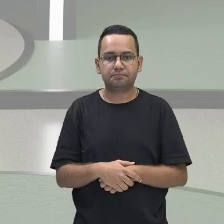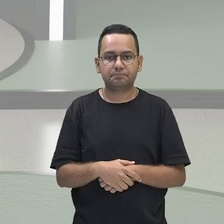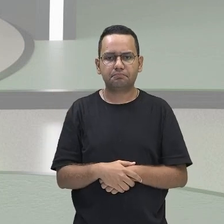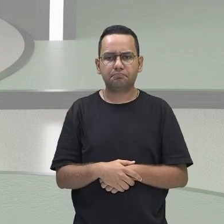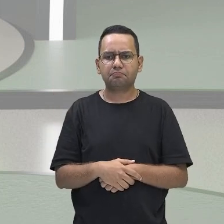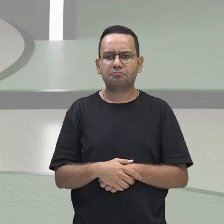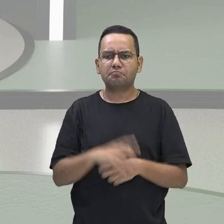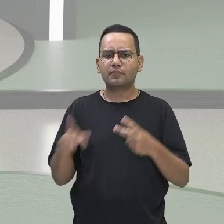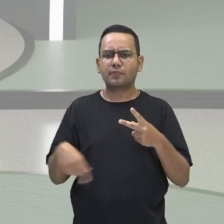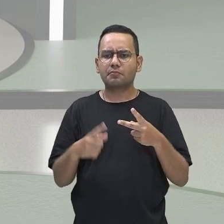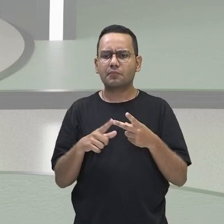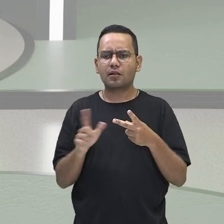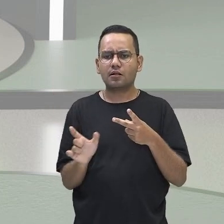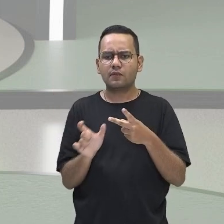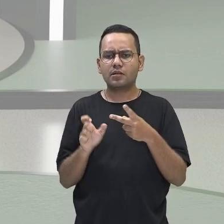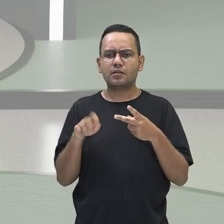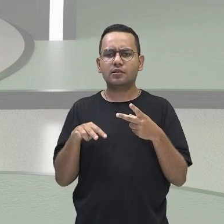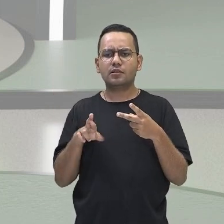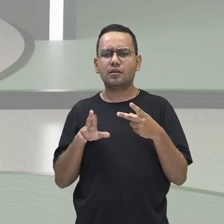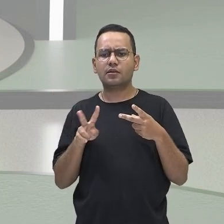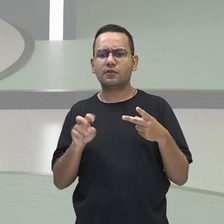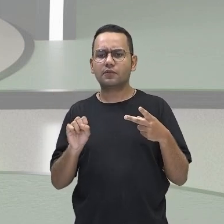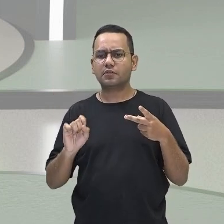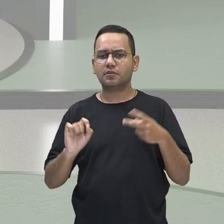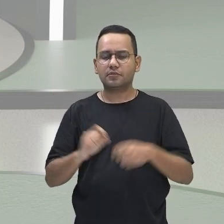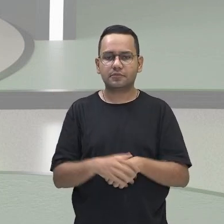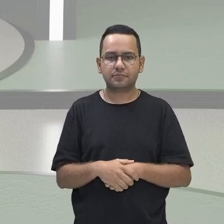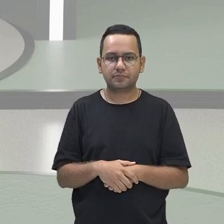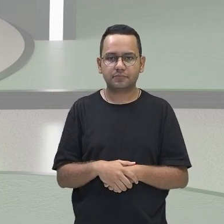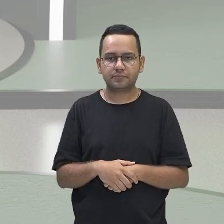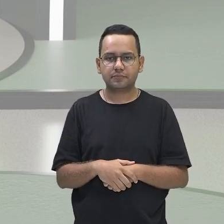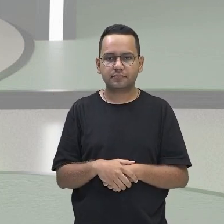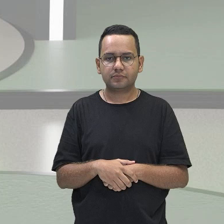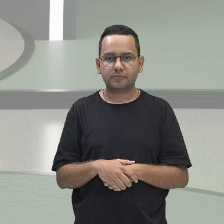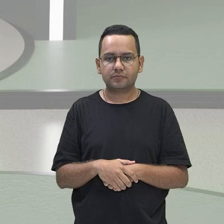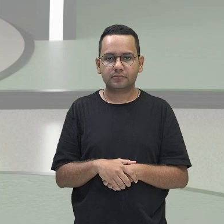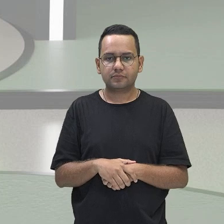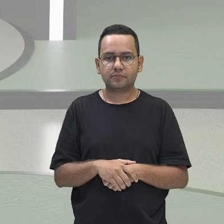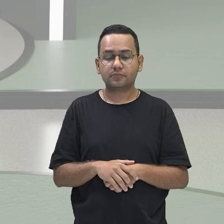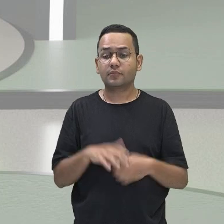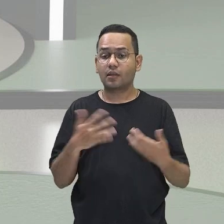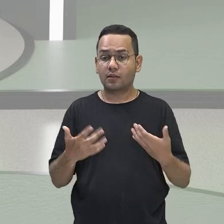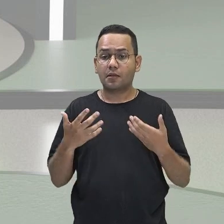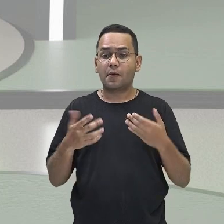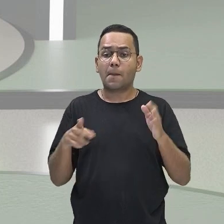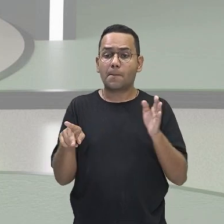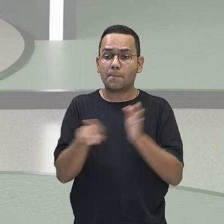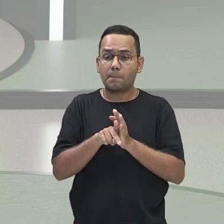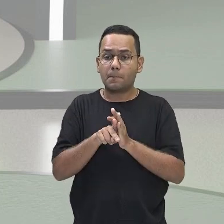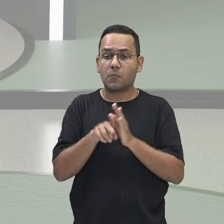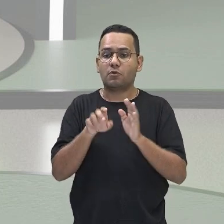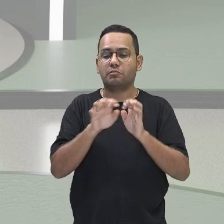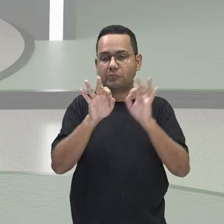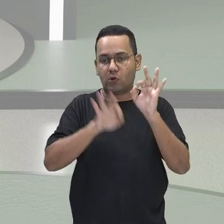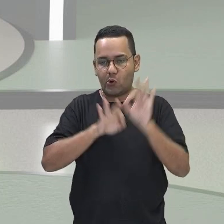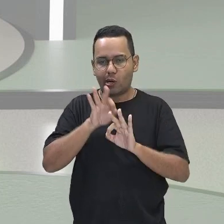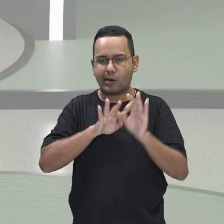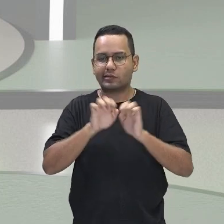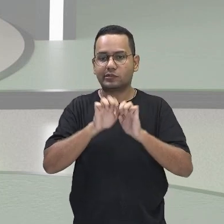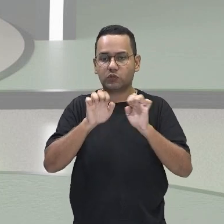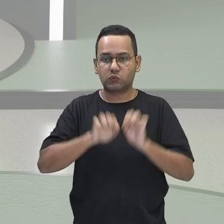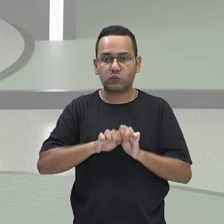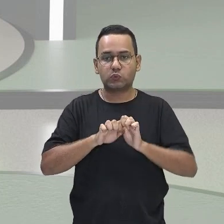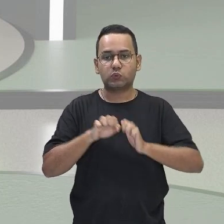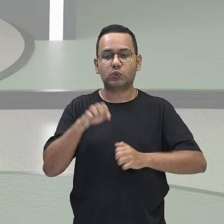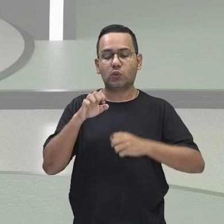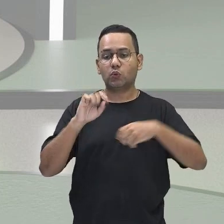nervos, professora? É o prolongamento da célula nervosa, o neurônio, ou seja, a parte